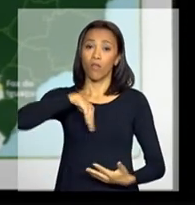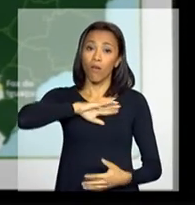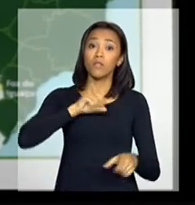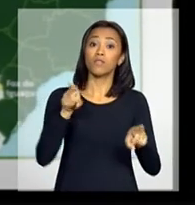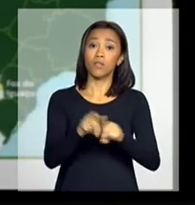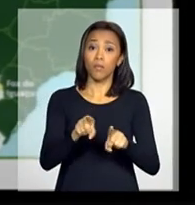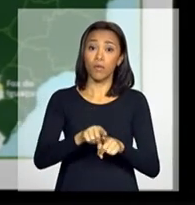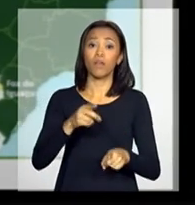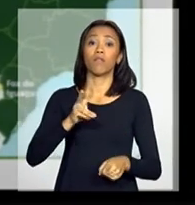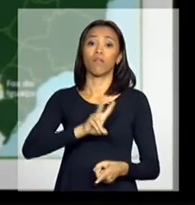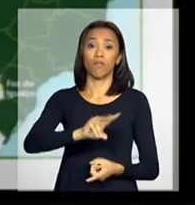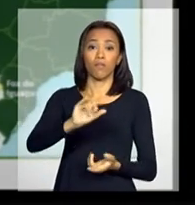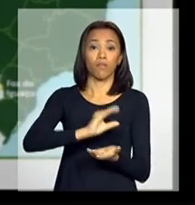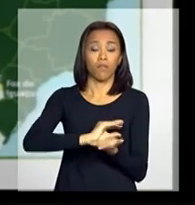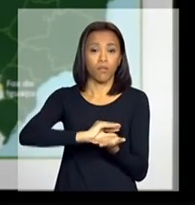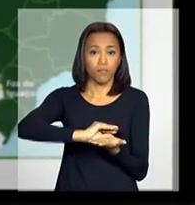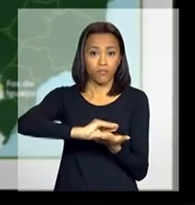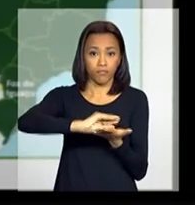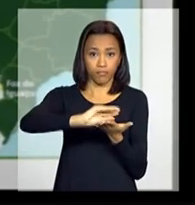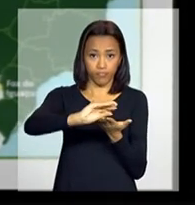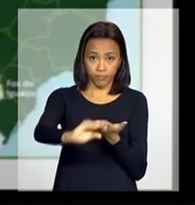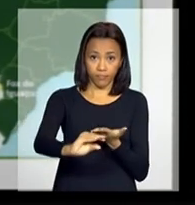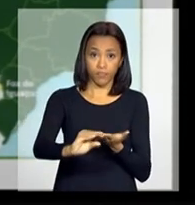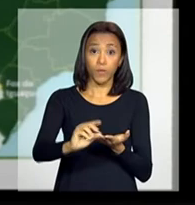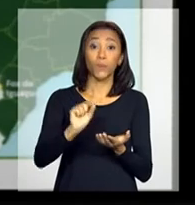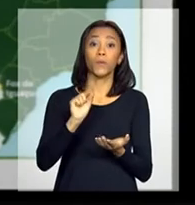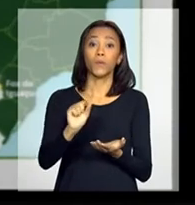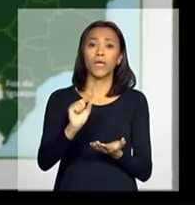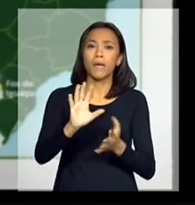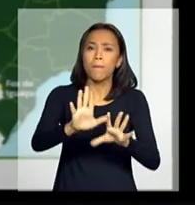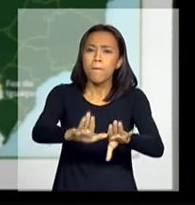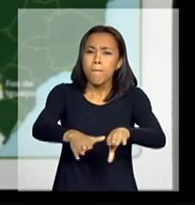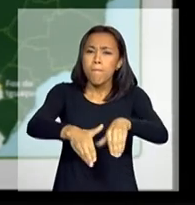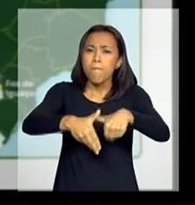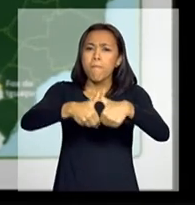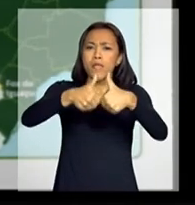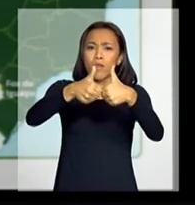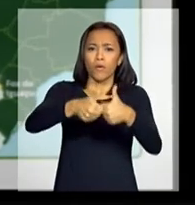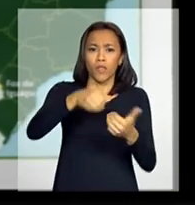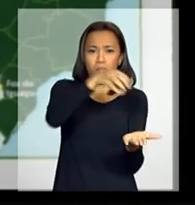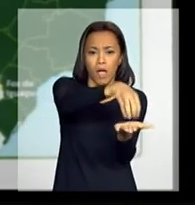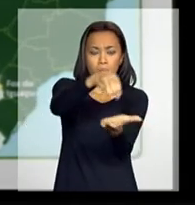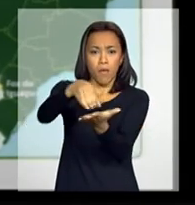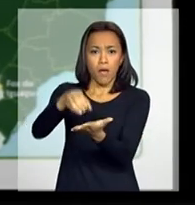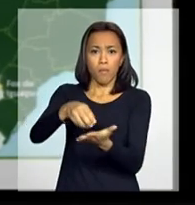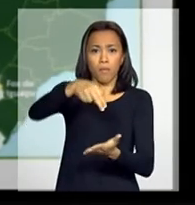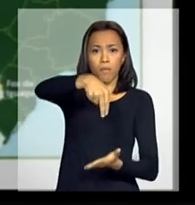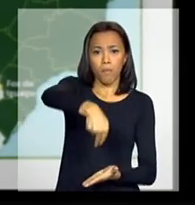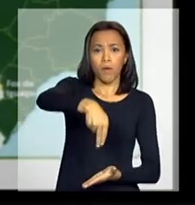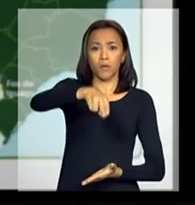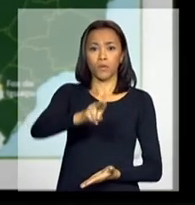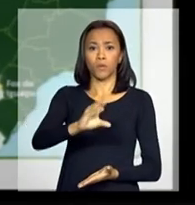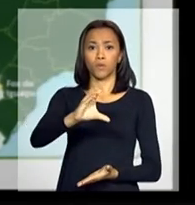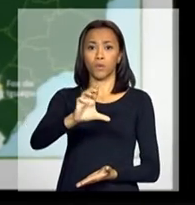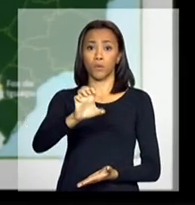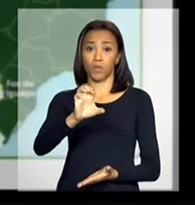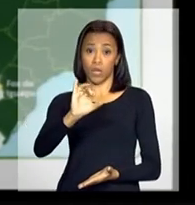investiremos é na melhoria dos núcleos especializados